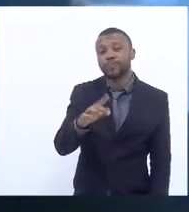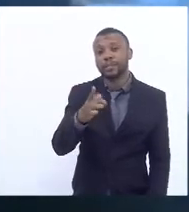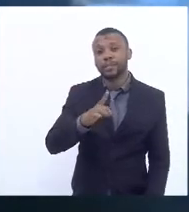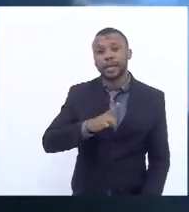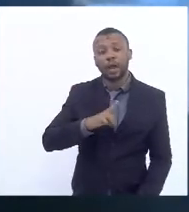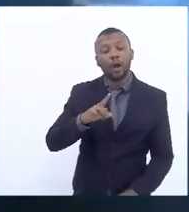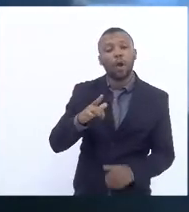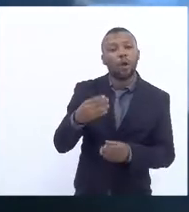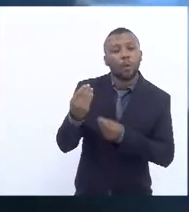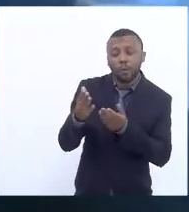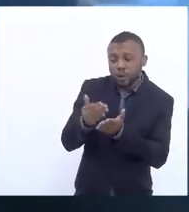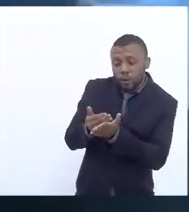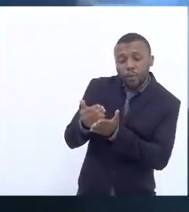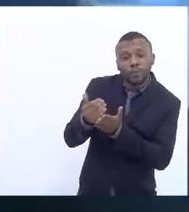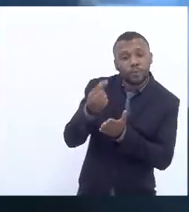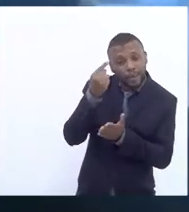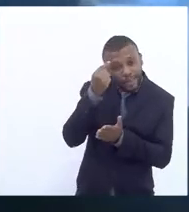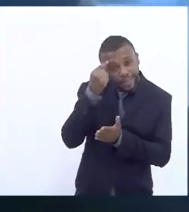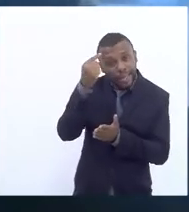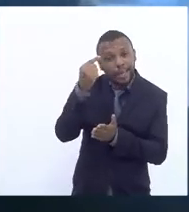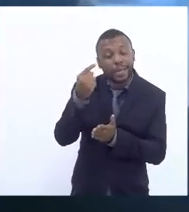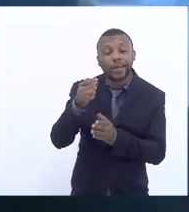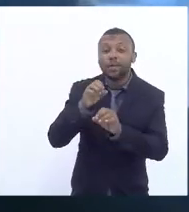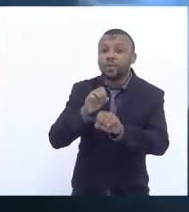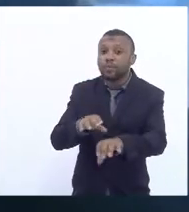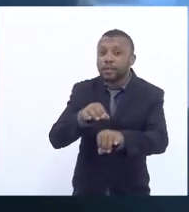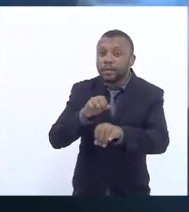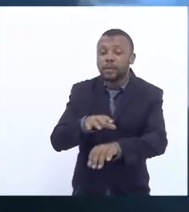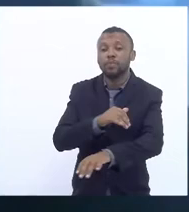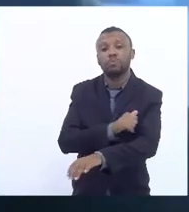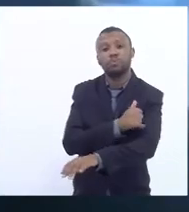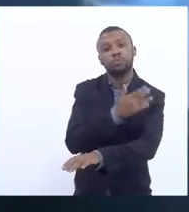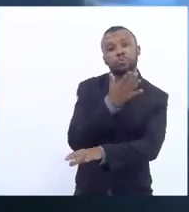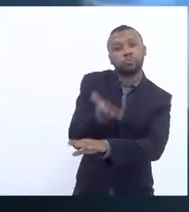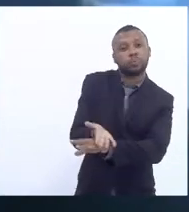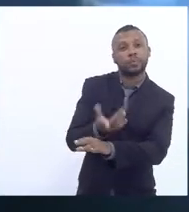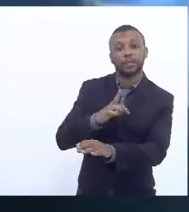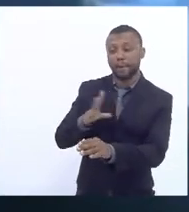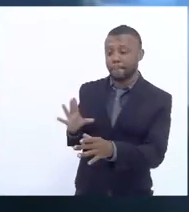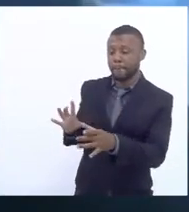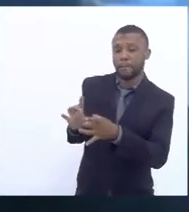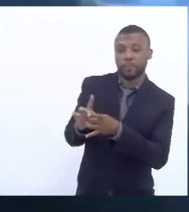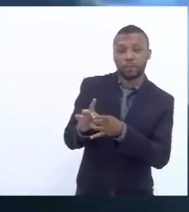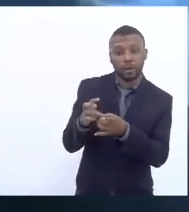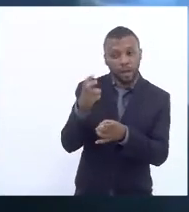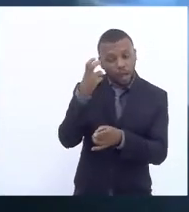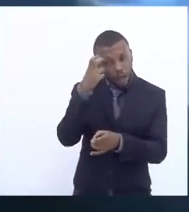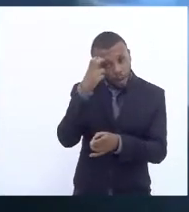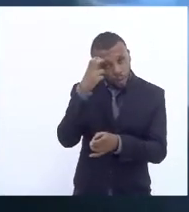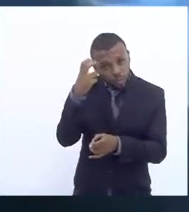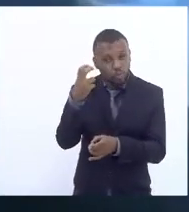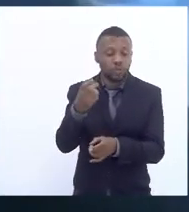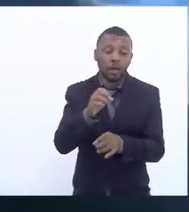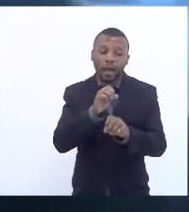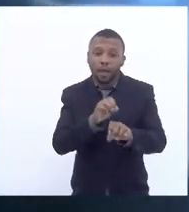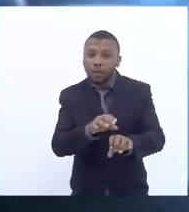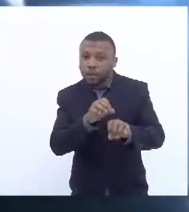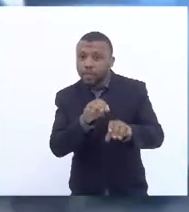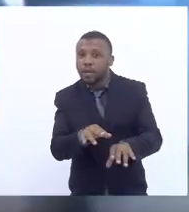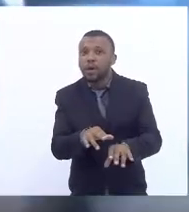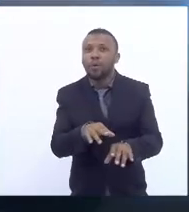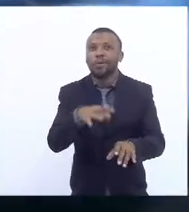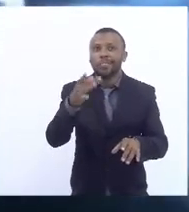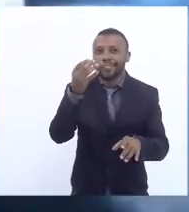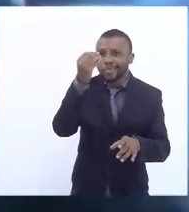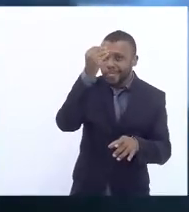ensino integral, aonde está presente a questão cultural. Educação não é decoreba, você tem